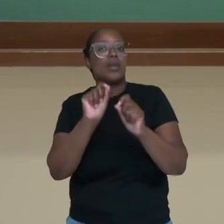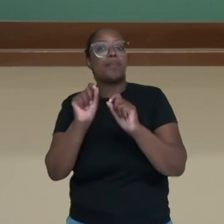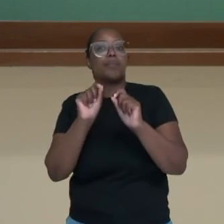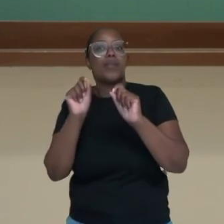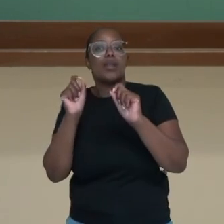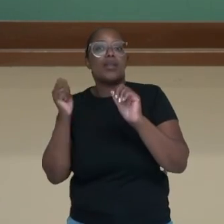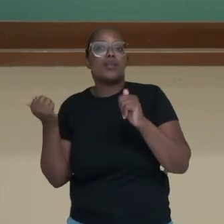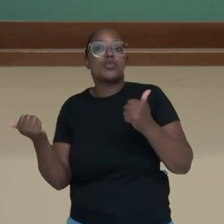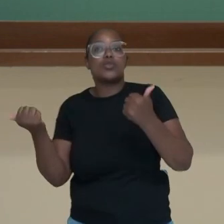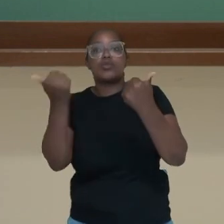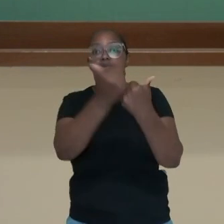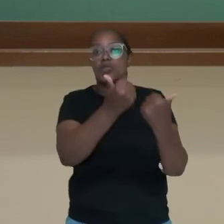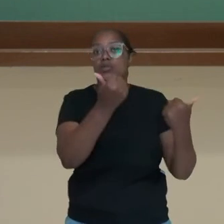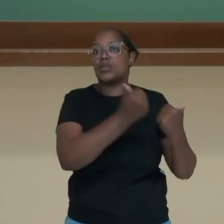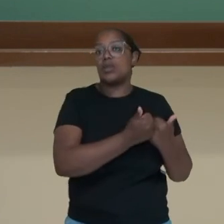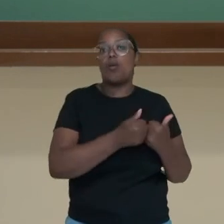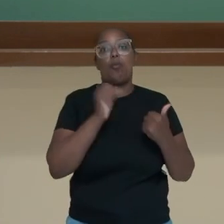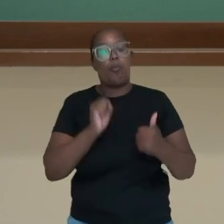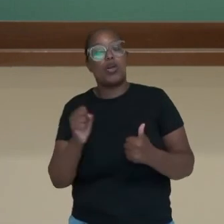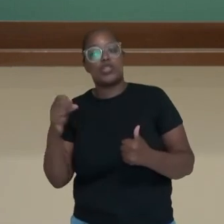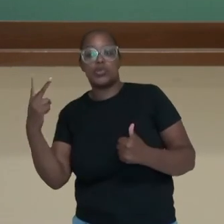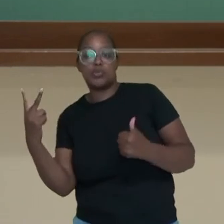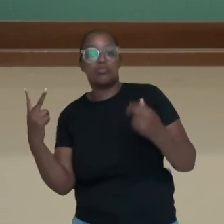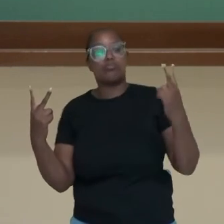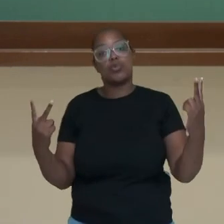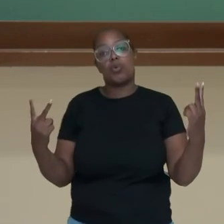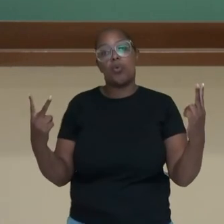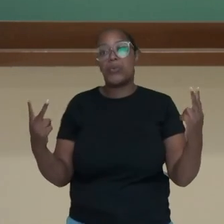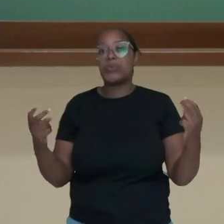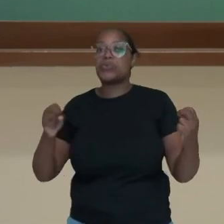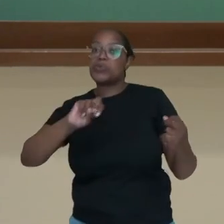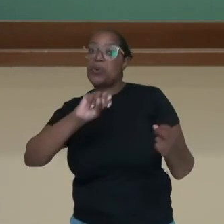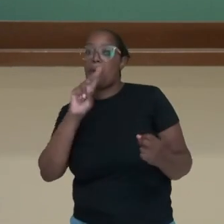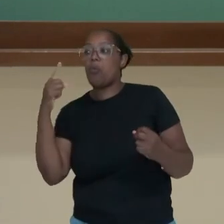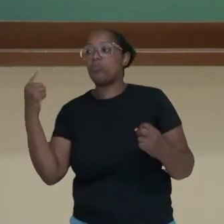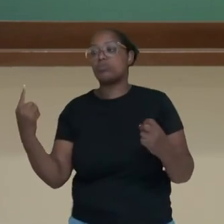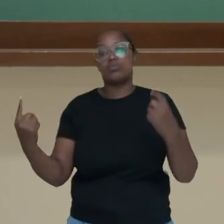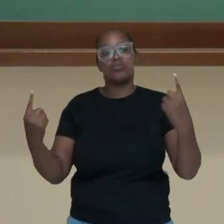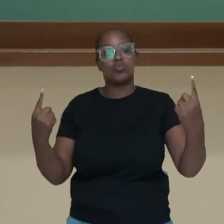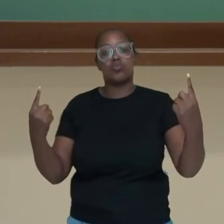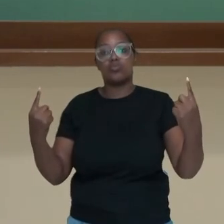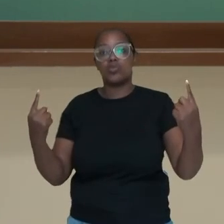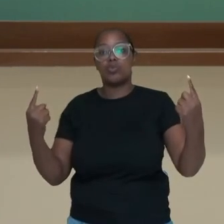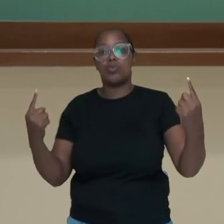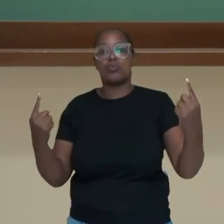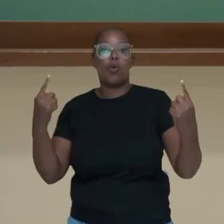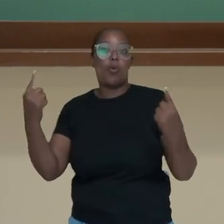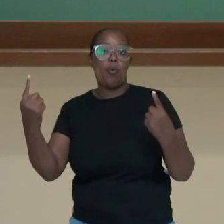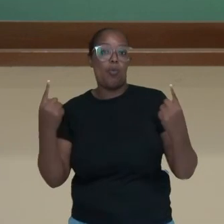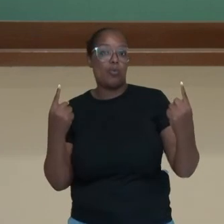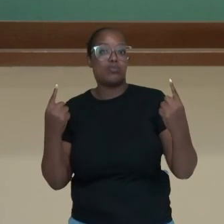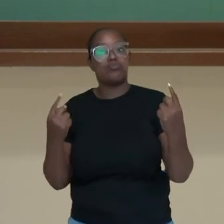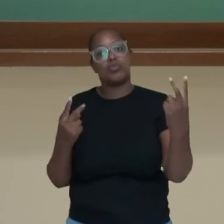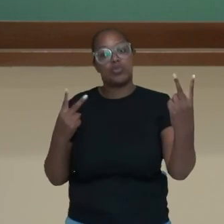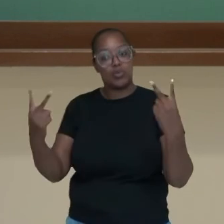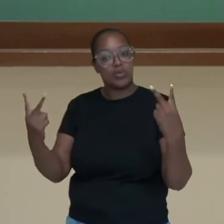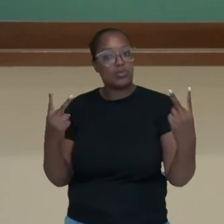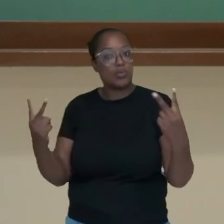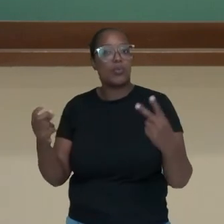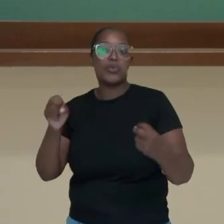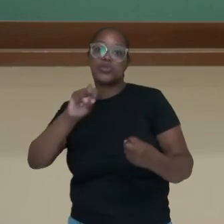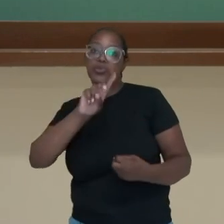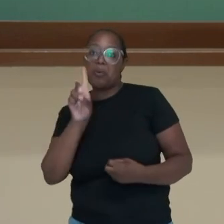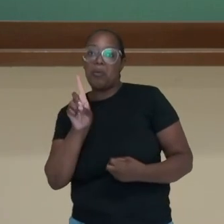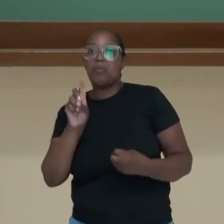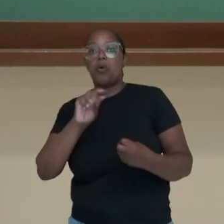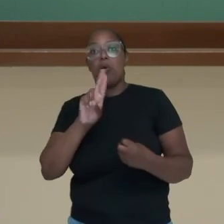alterações como de dupla, né? Existem brincadeiras ali de ping-pong, mãe da mesa,